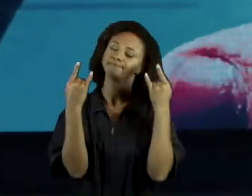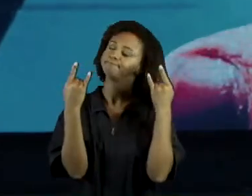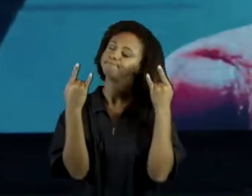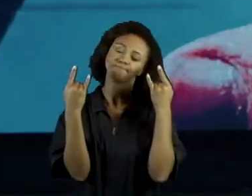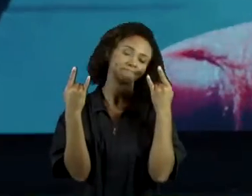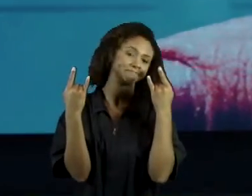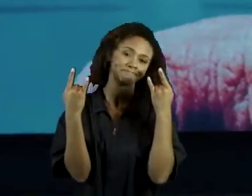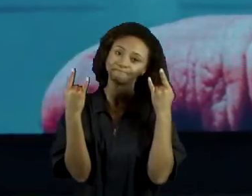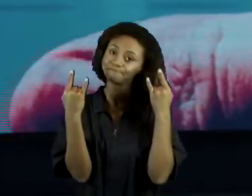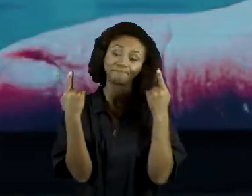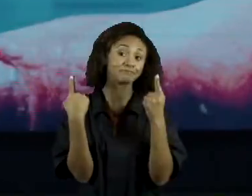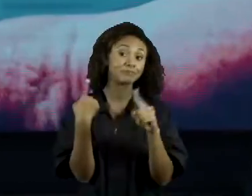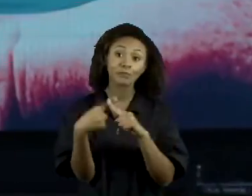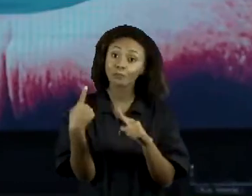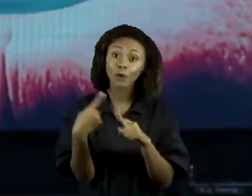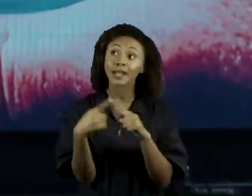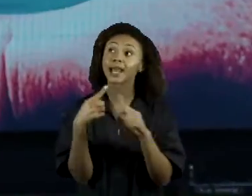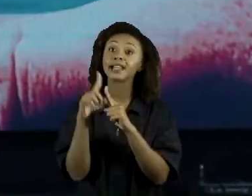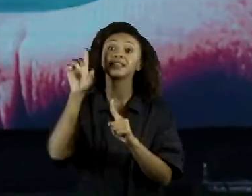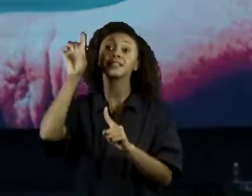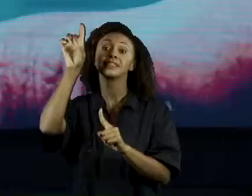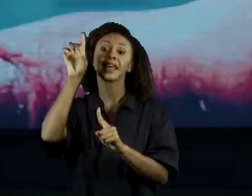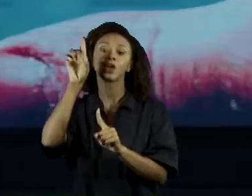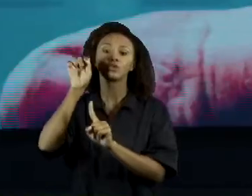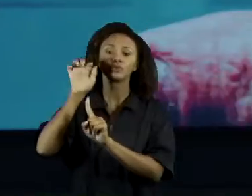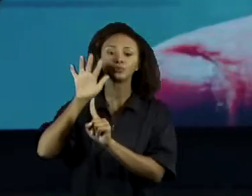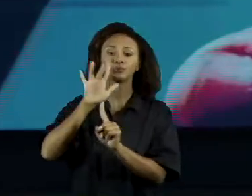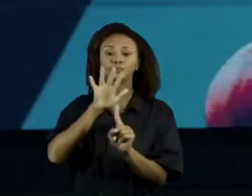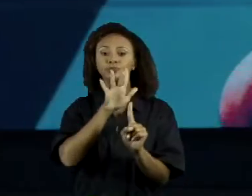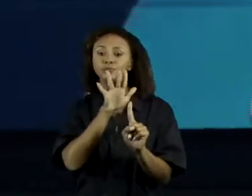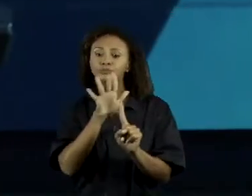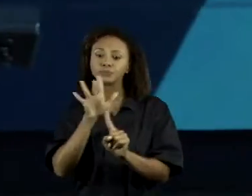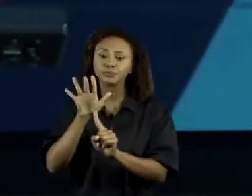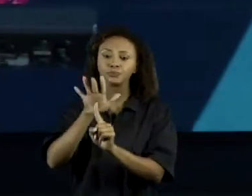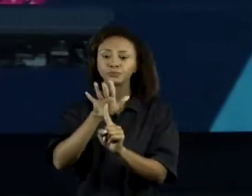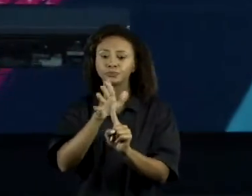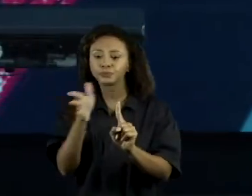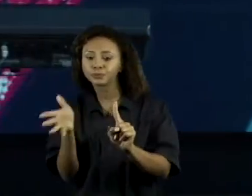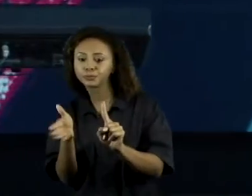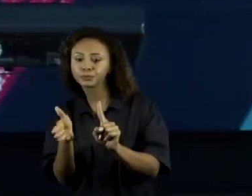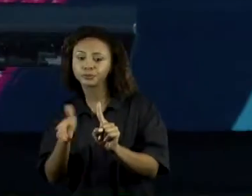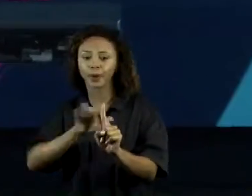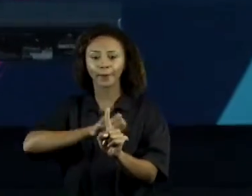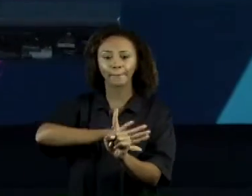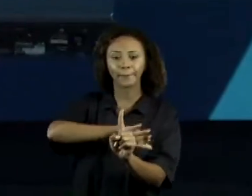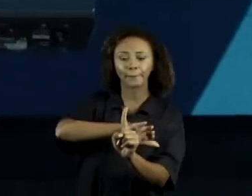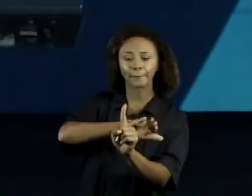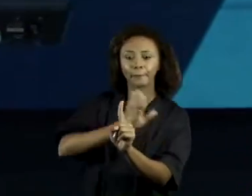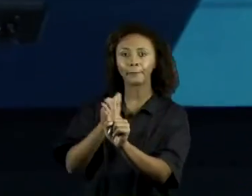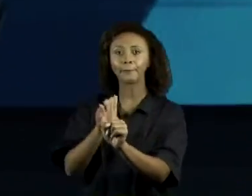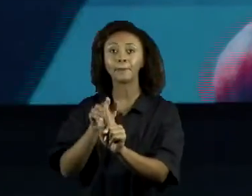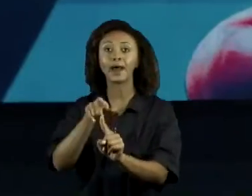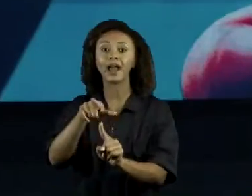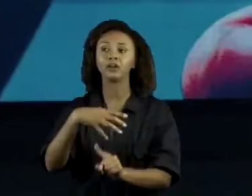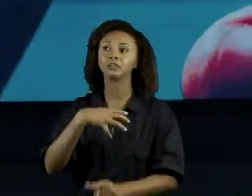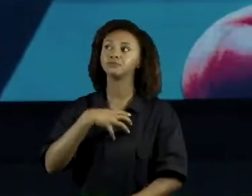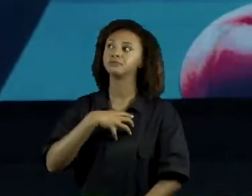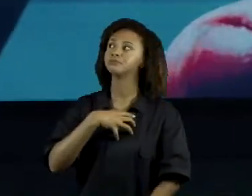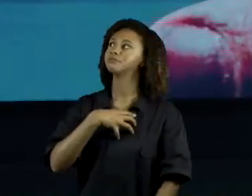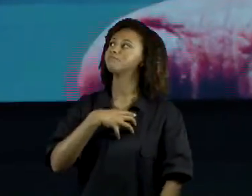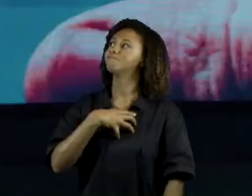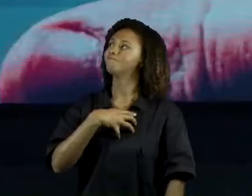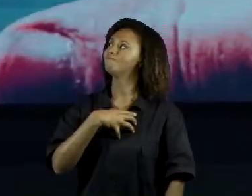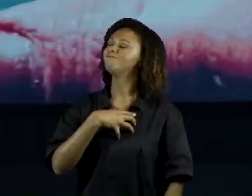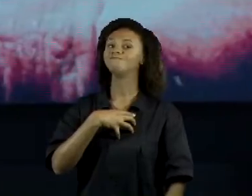Porque aquilo que Deus vai te dirigir, para aquilo que Ele vai te dirigir, vai te apaixonar. Vai fazer com que